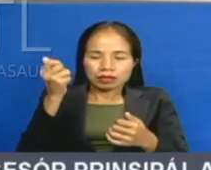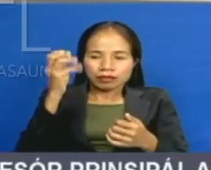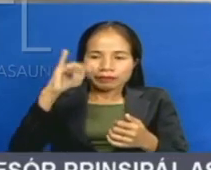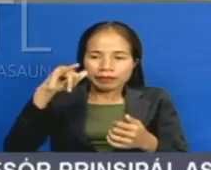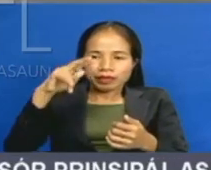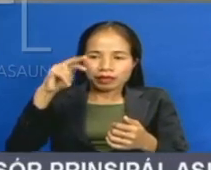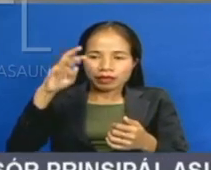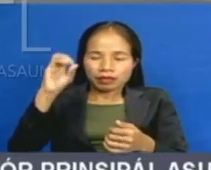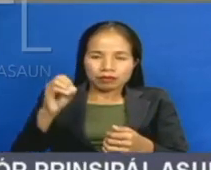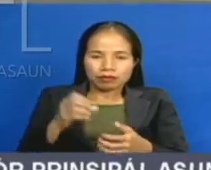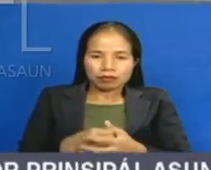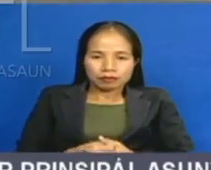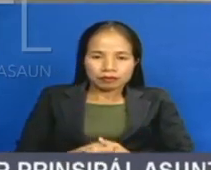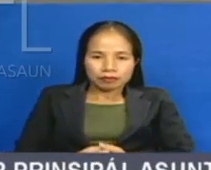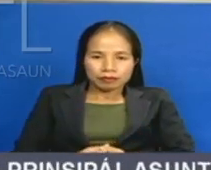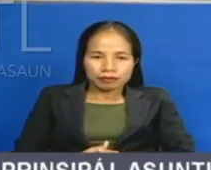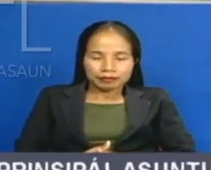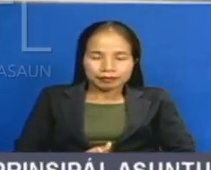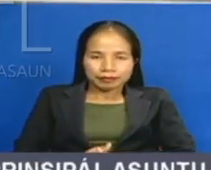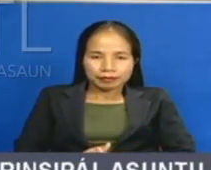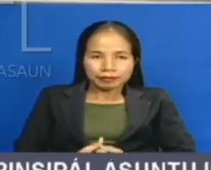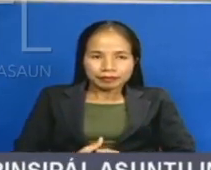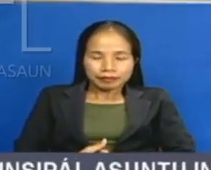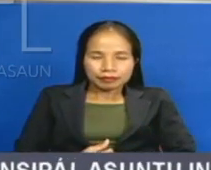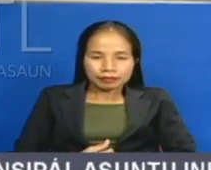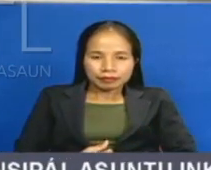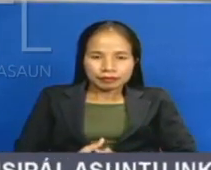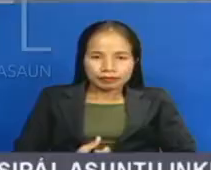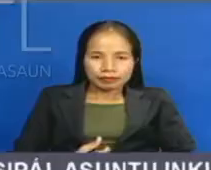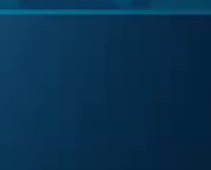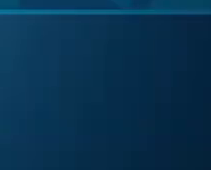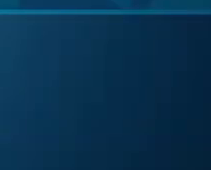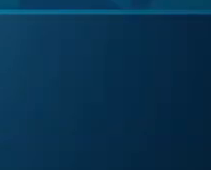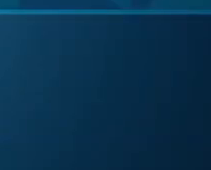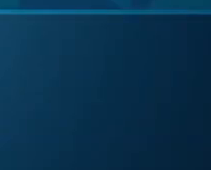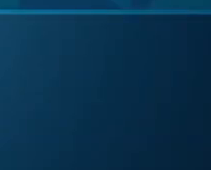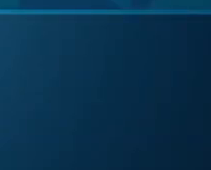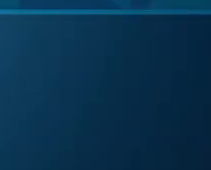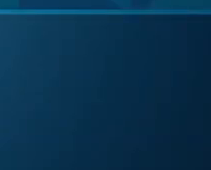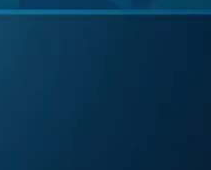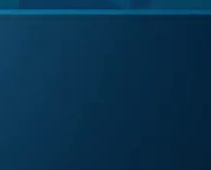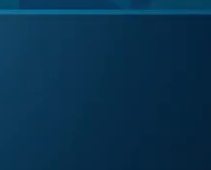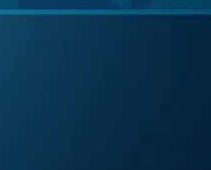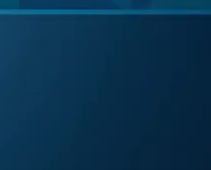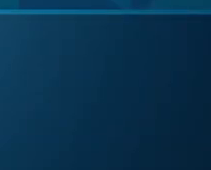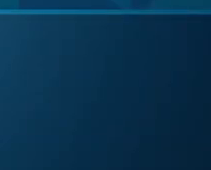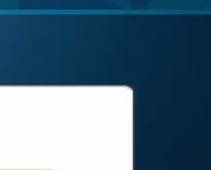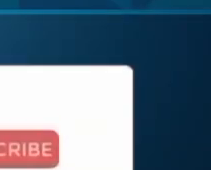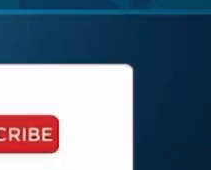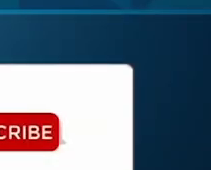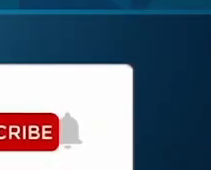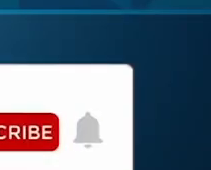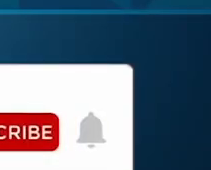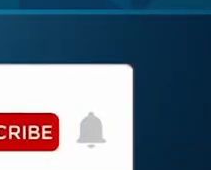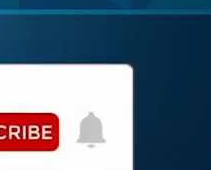Souza Gama. Husimano Fahi, Mariano Martins, RTTL. A tu retang informação factuais